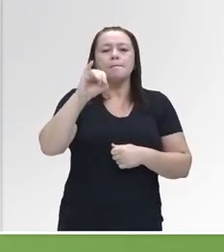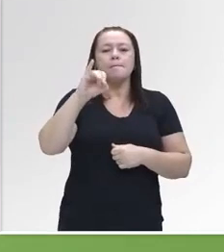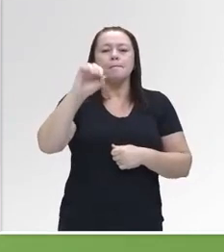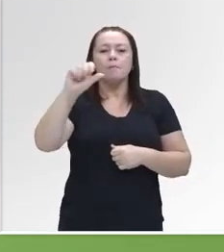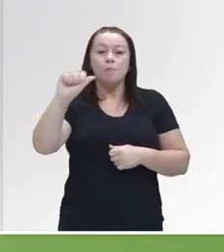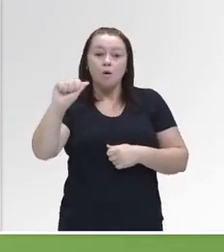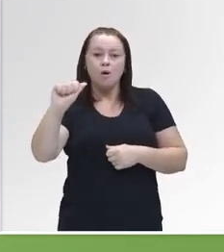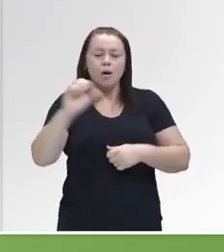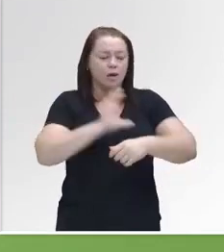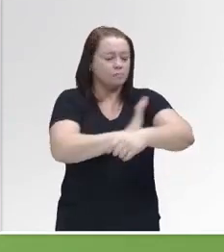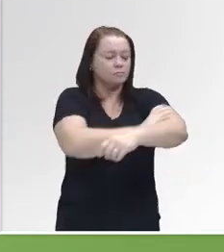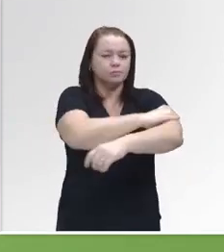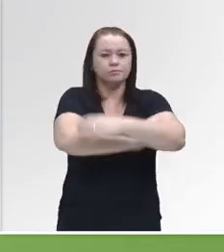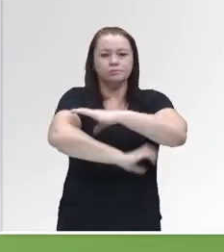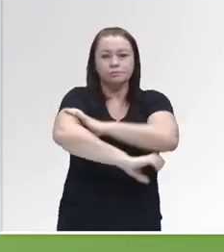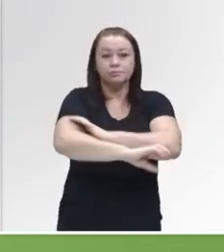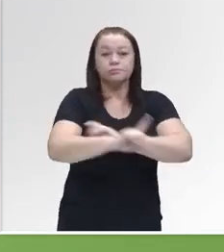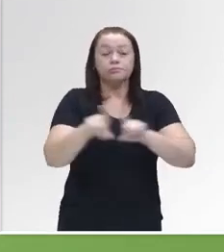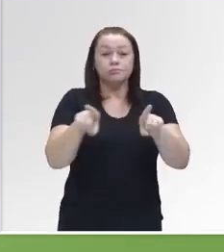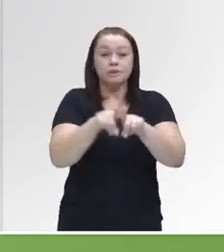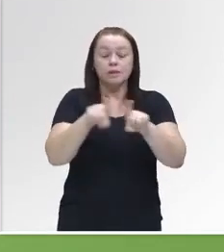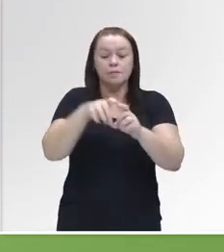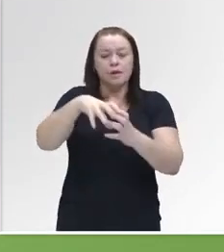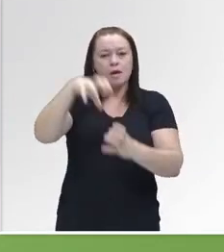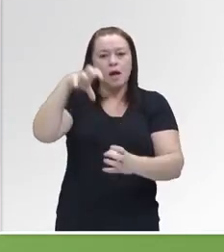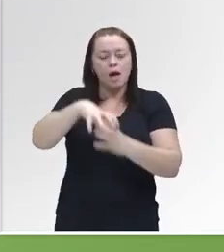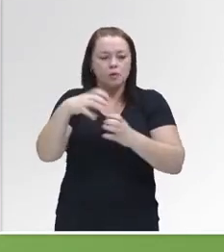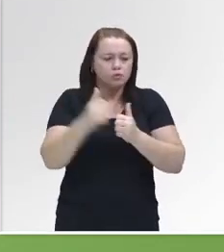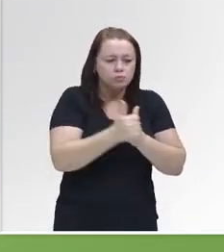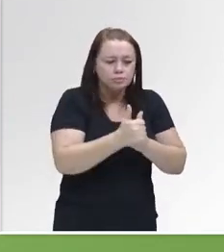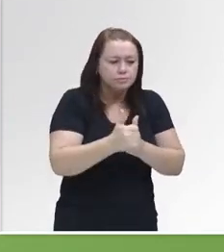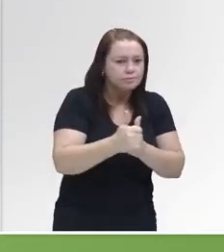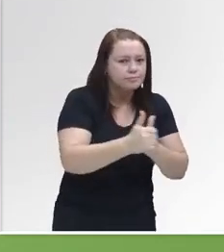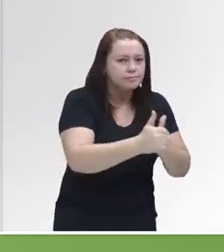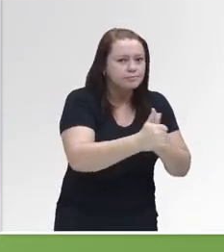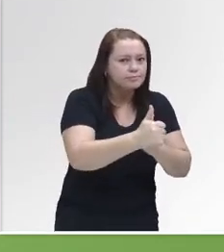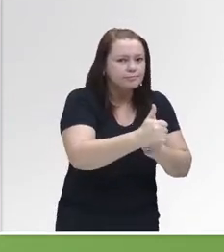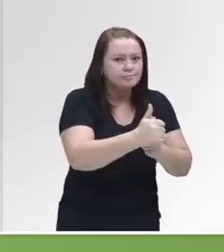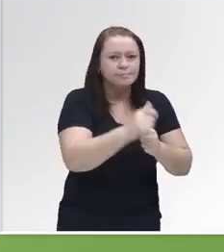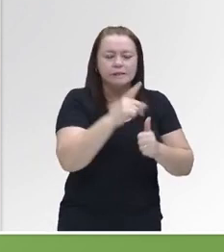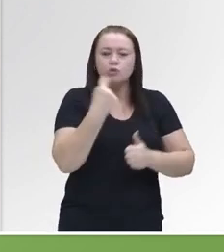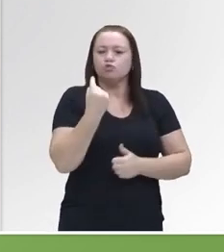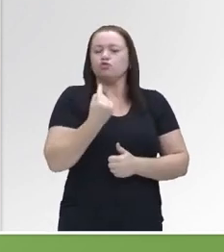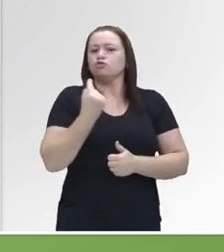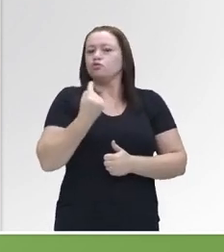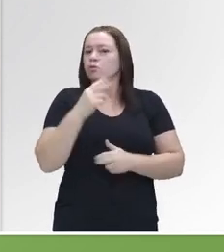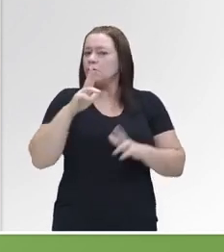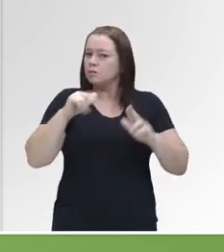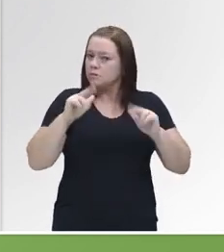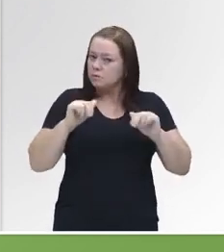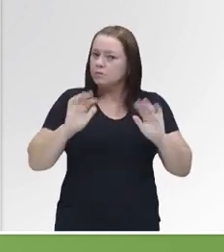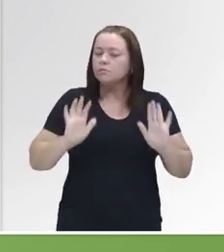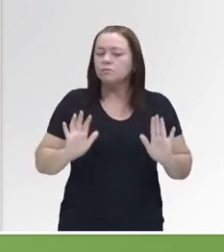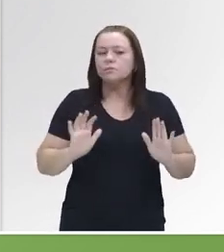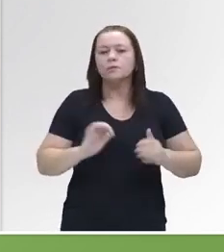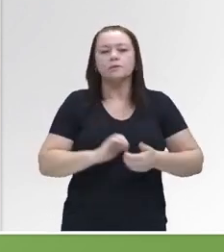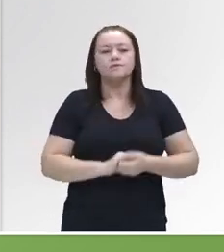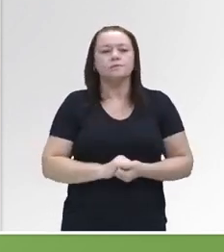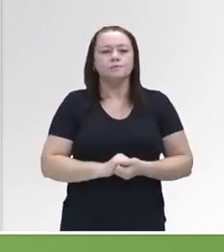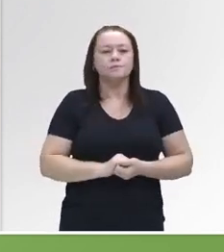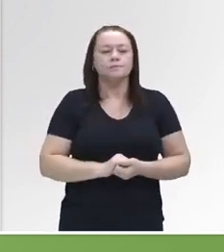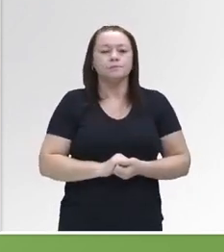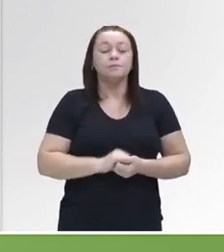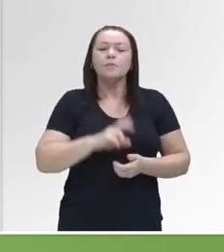ser acompanhada por adultos, né? Nunca sozinhos. Mesmo que